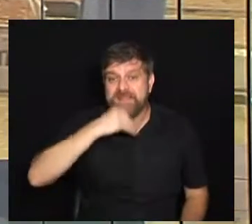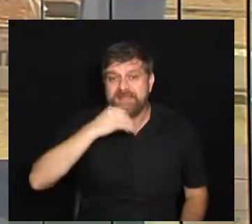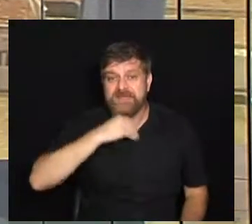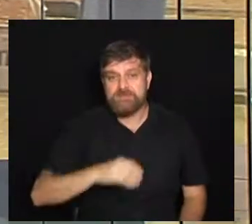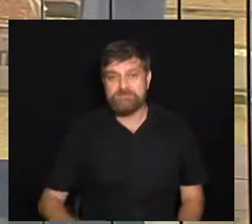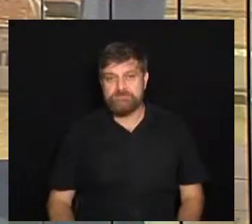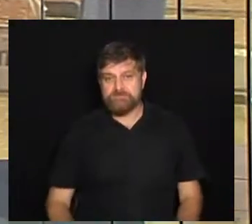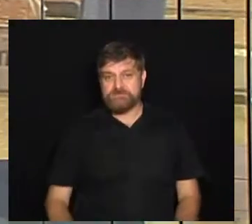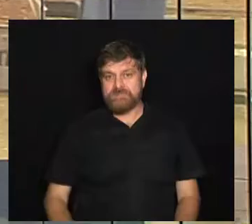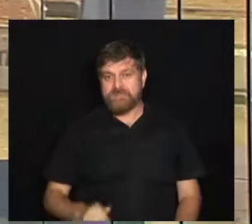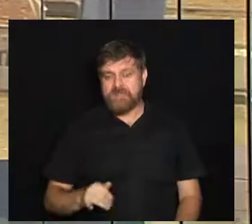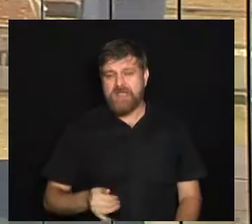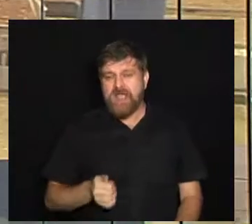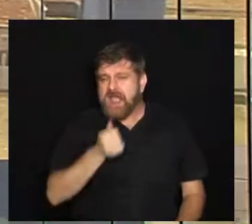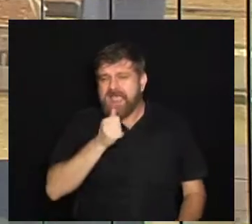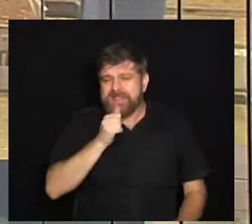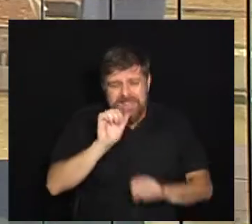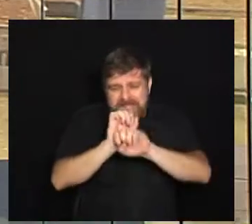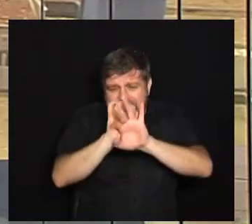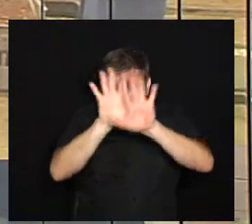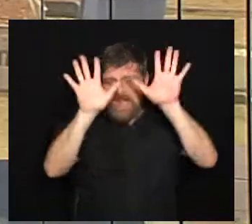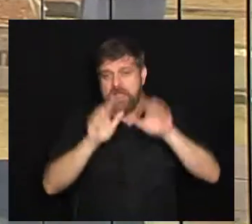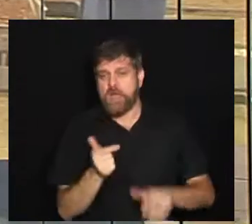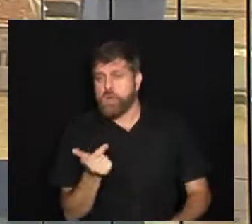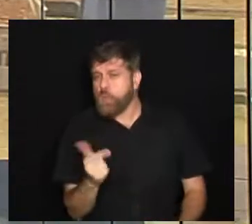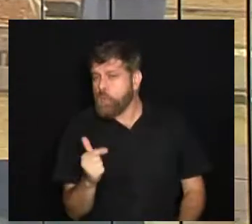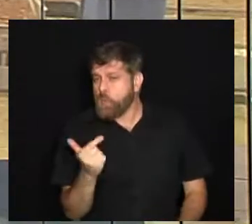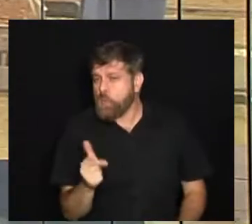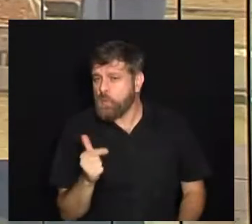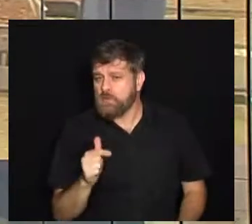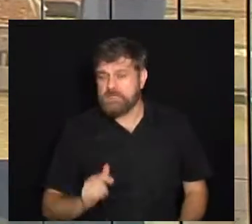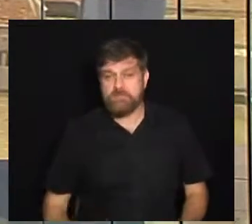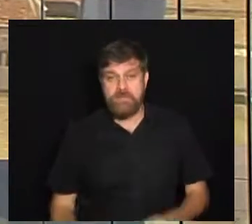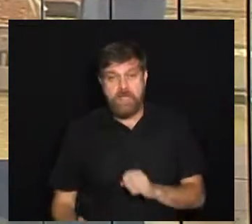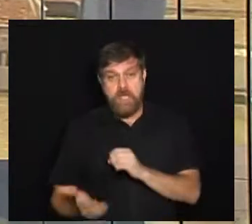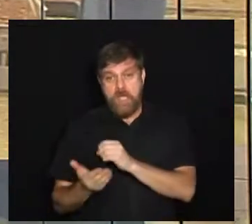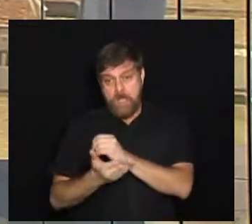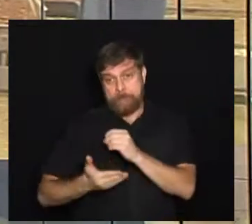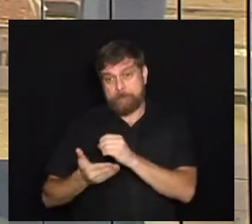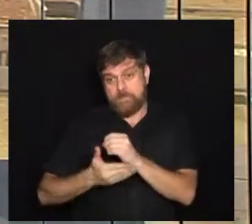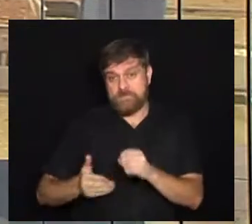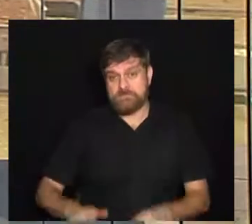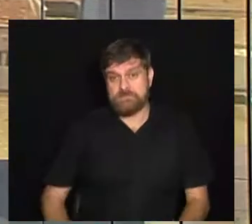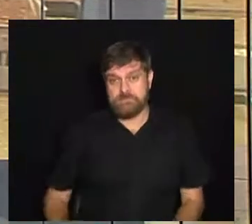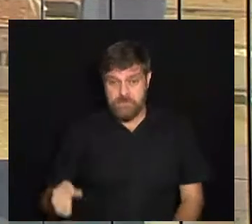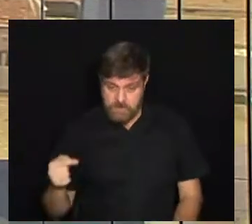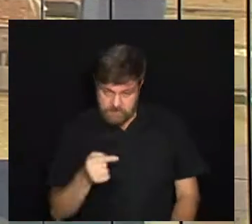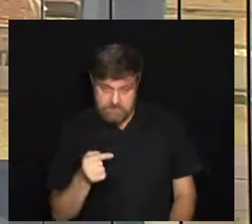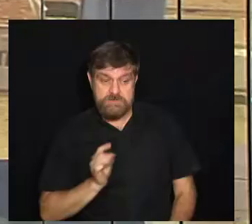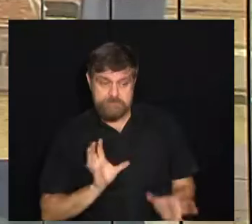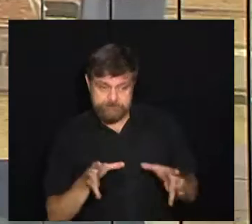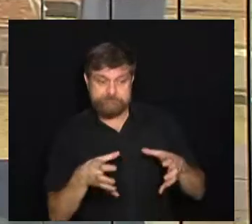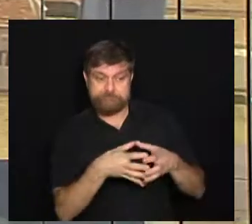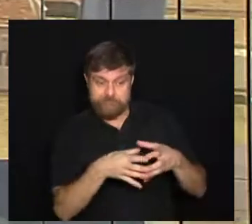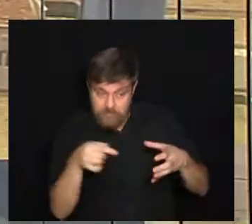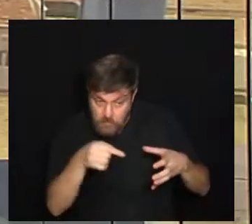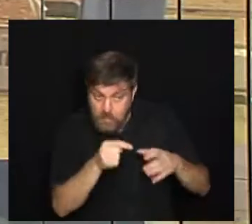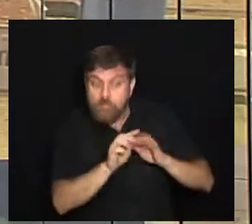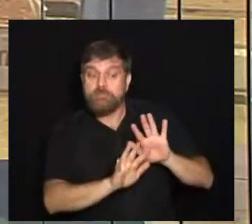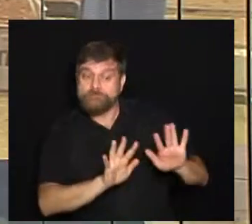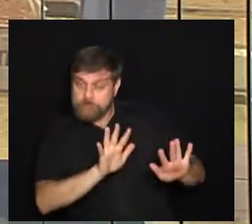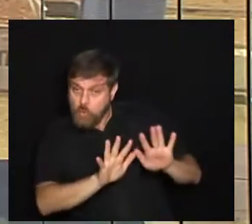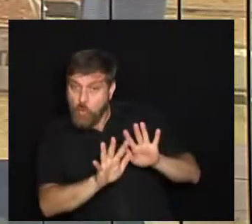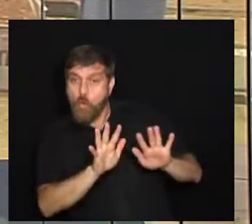acho que a gente não tem esse muito claro com o mais leve pode ser a mente considere-se um paciente que tem que